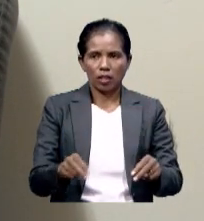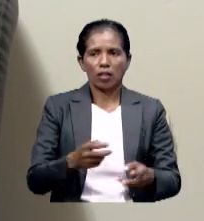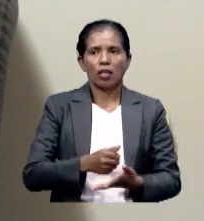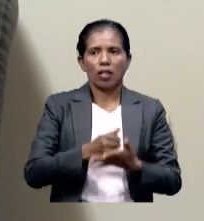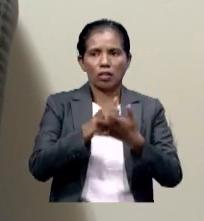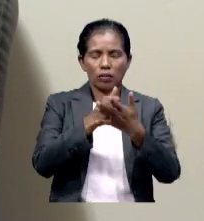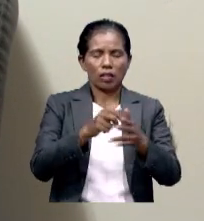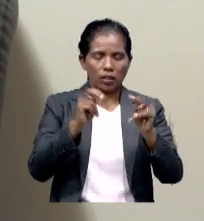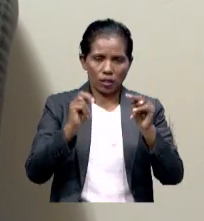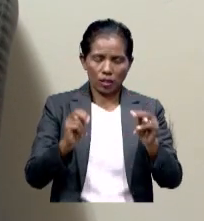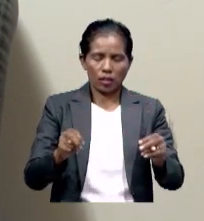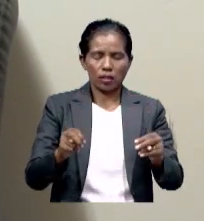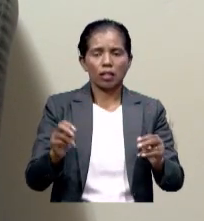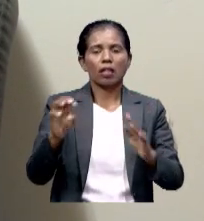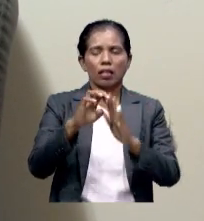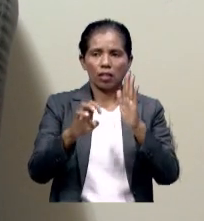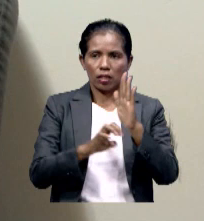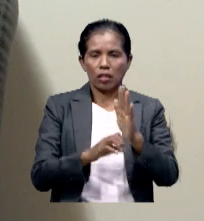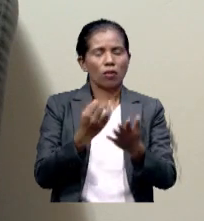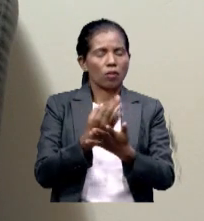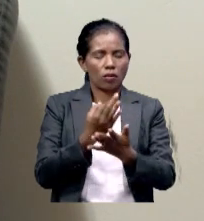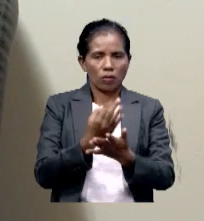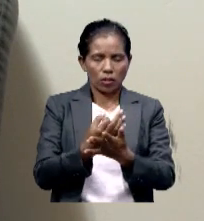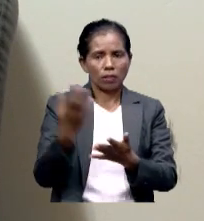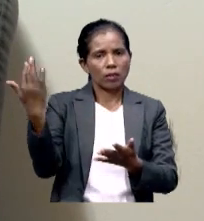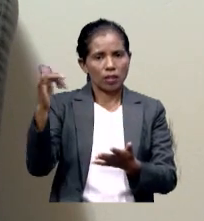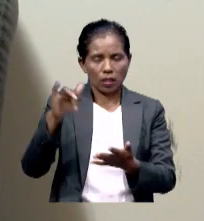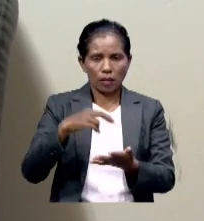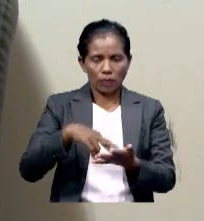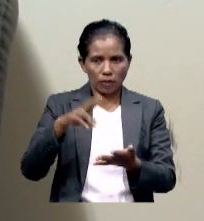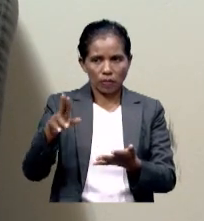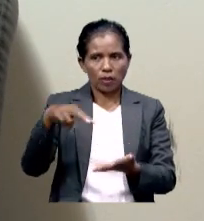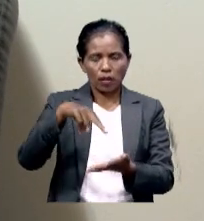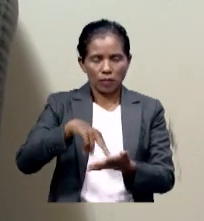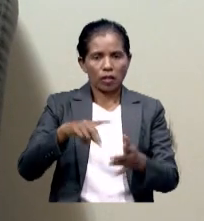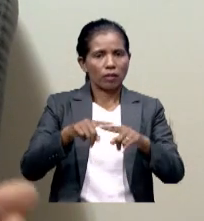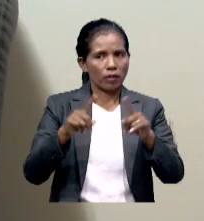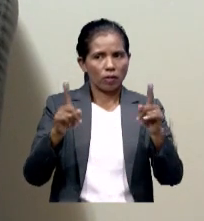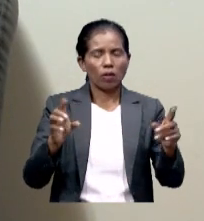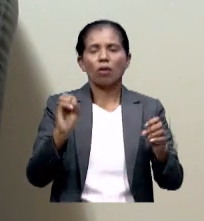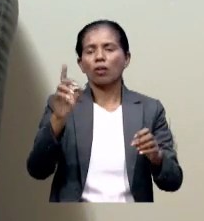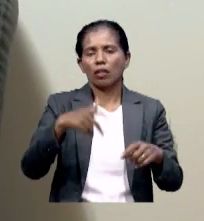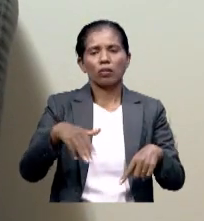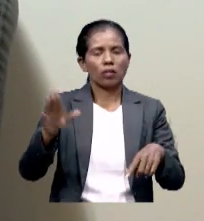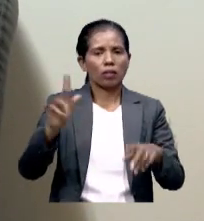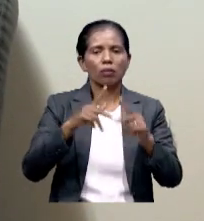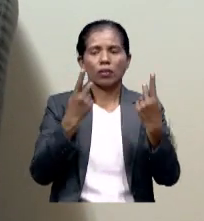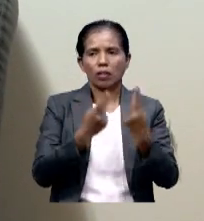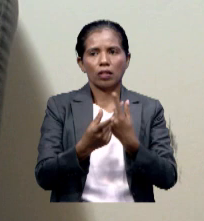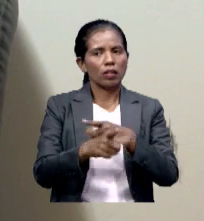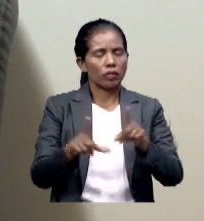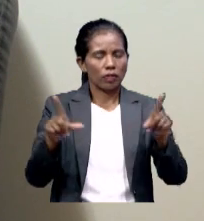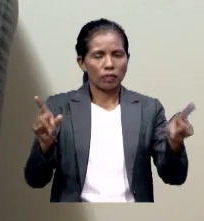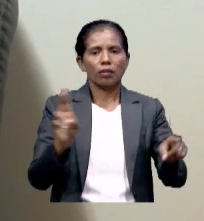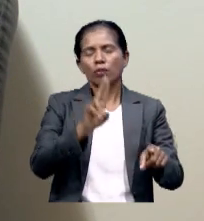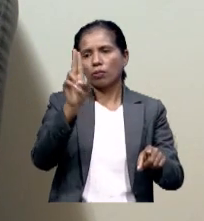interesse do Estado, recursos do Estado. Então, você não vê se ele vai a prova. Se a América contrário, fale para ele, se para a companhia ser livre de tato